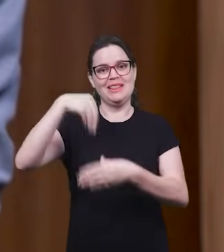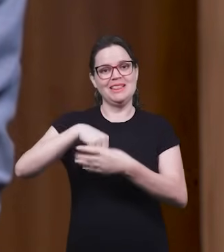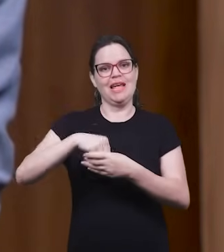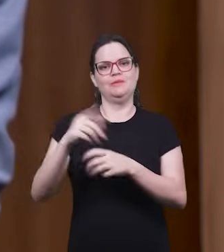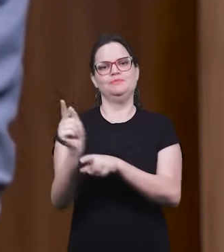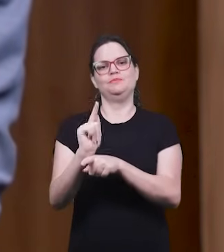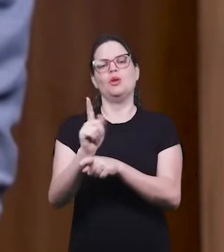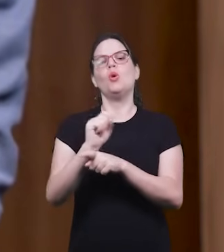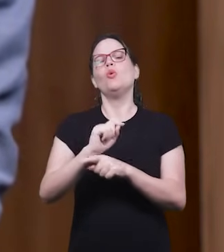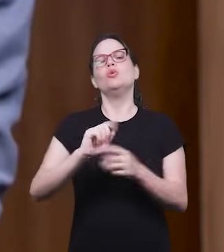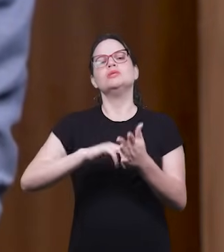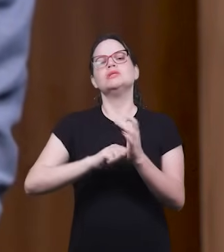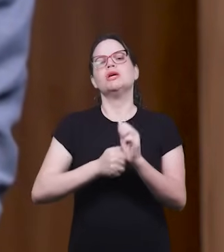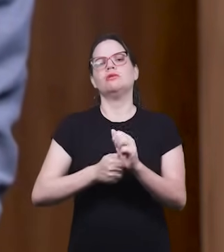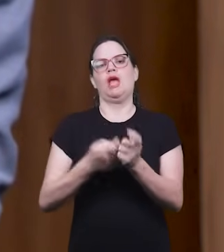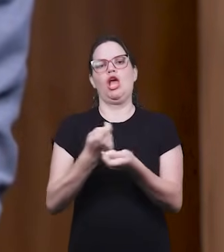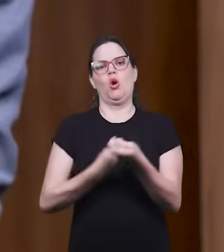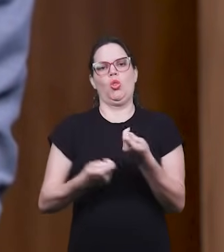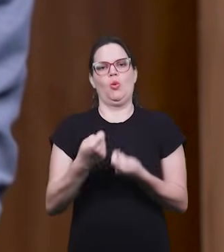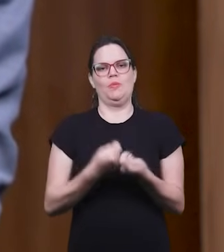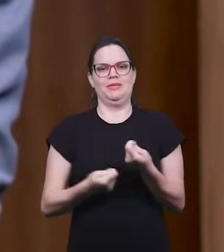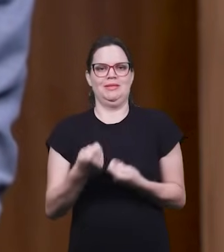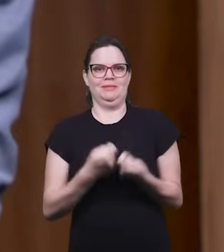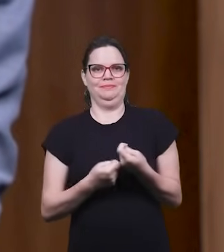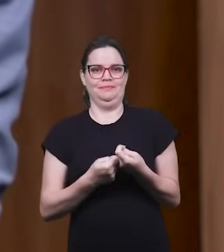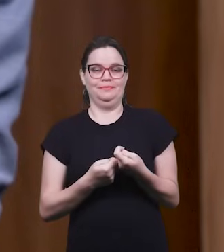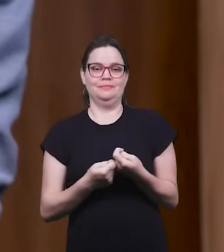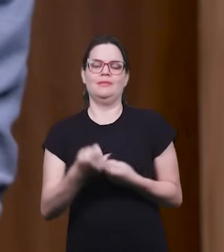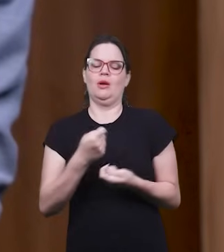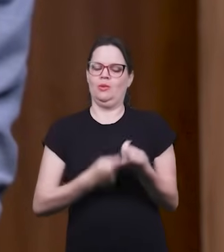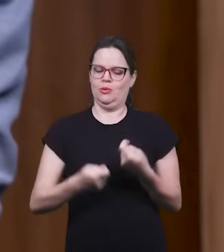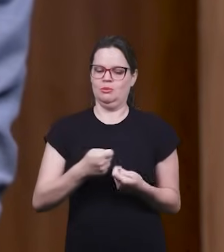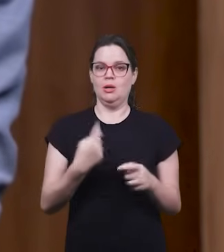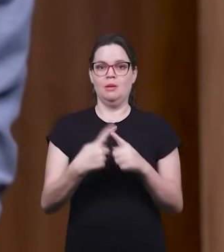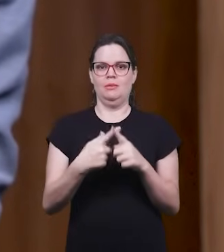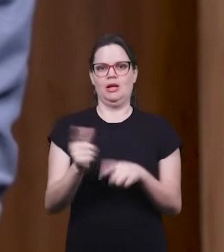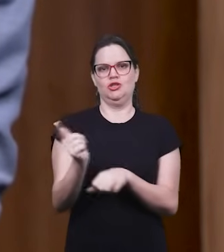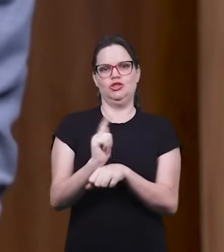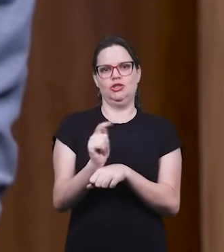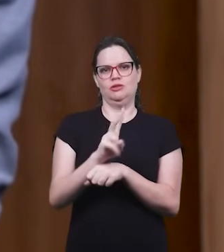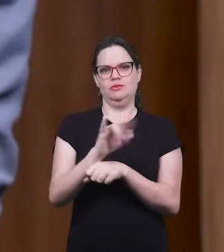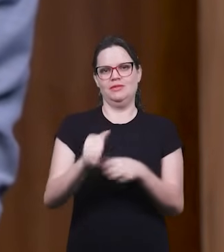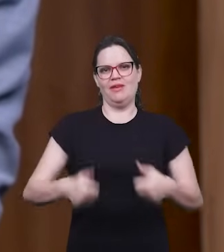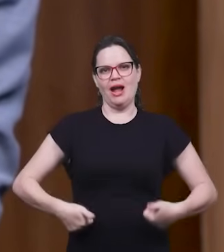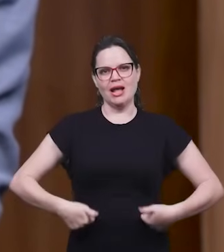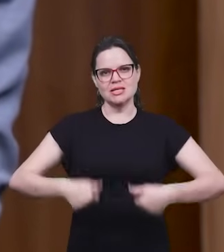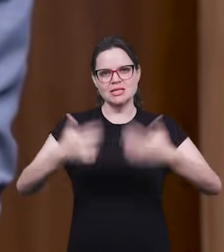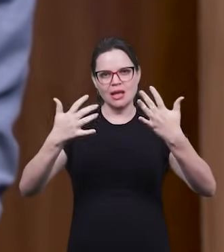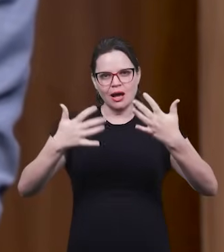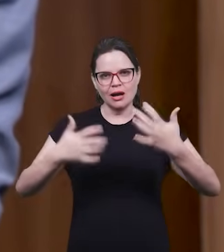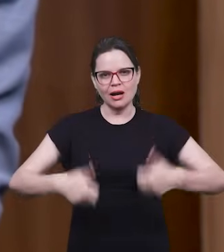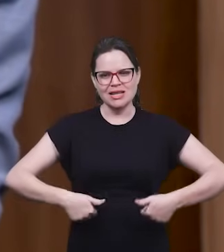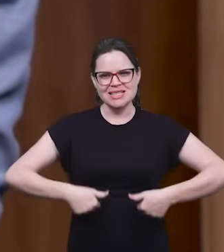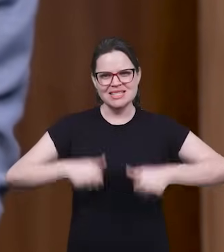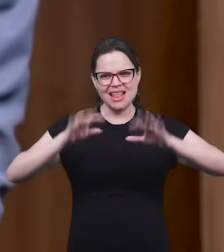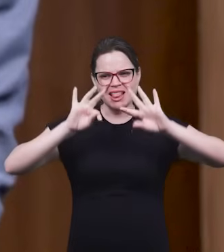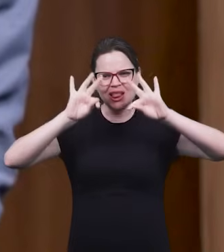é economizar. Gestão onde você vai gastar tudo.